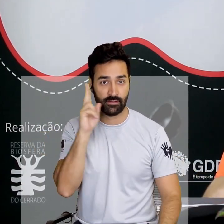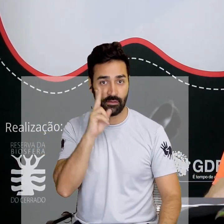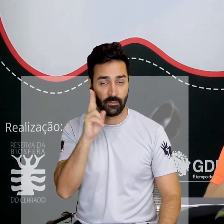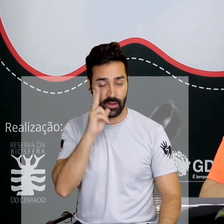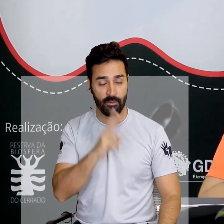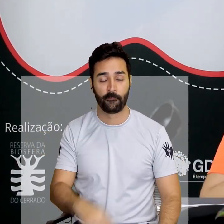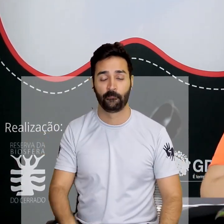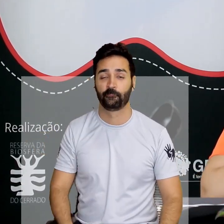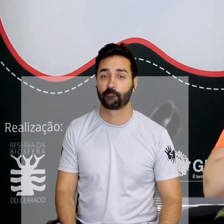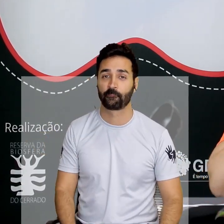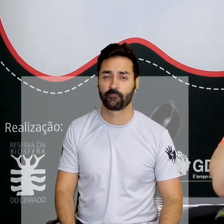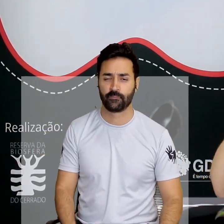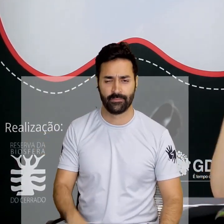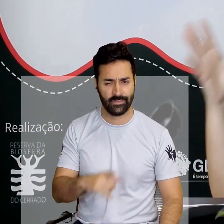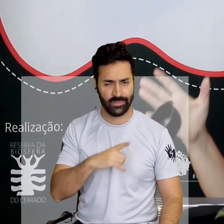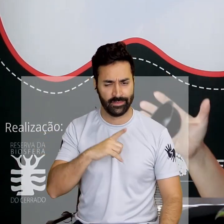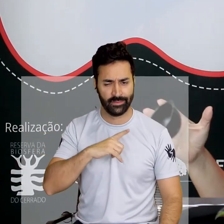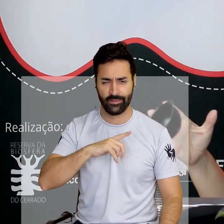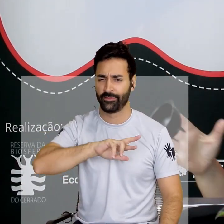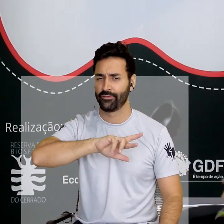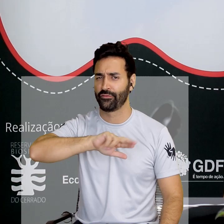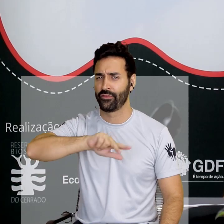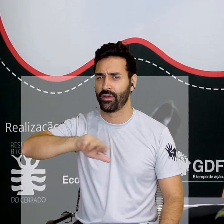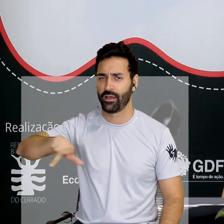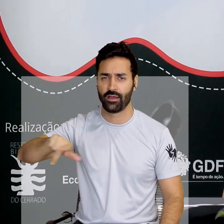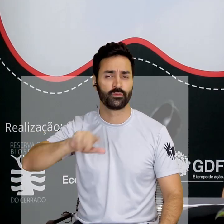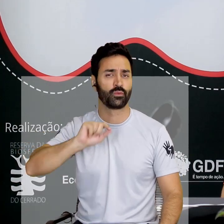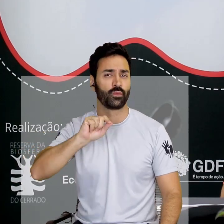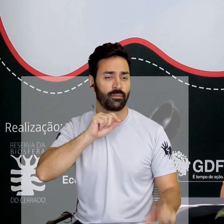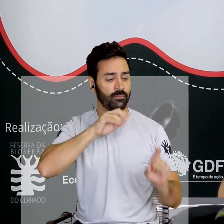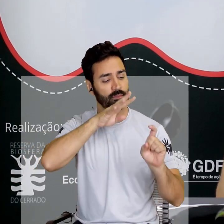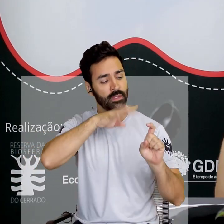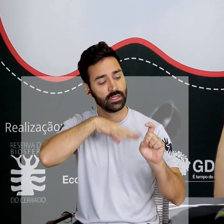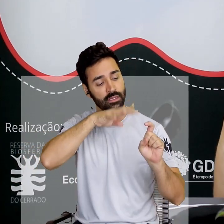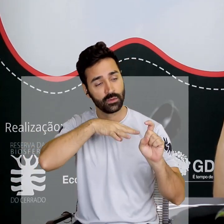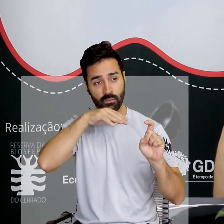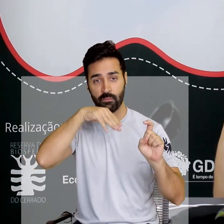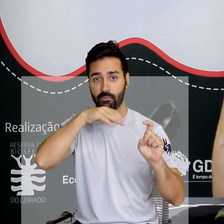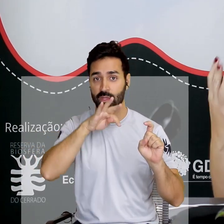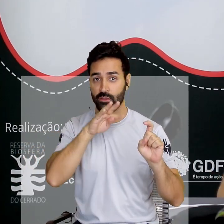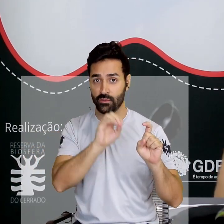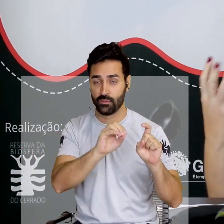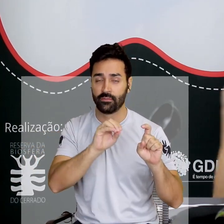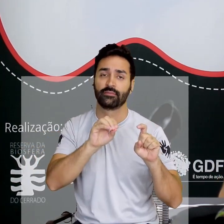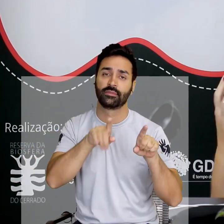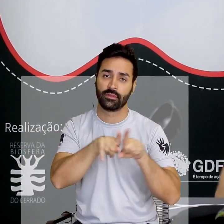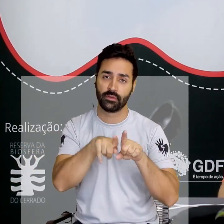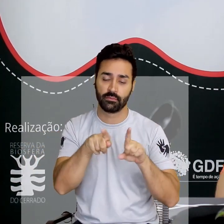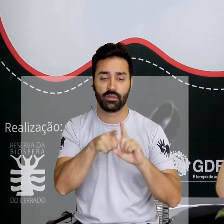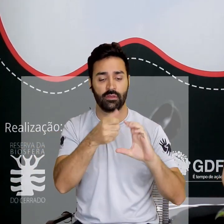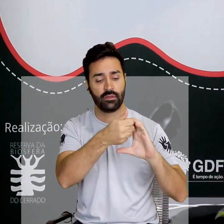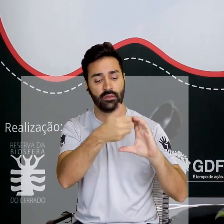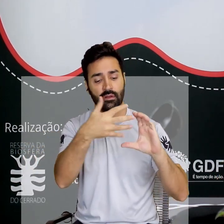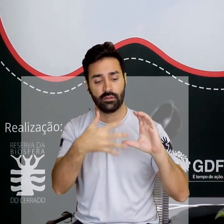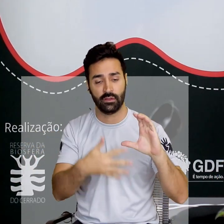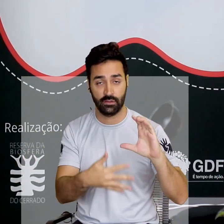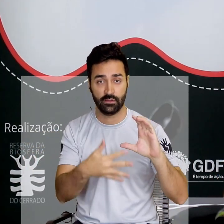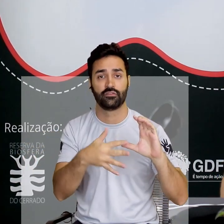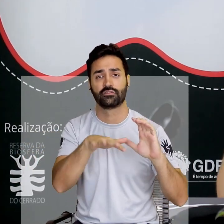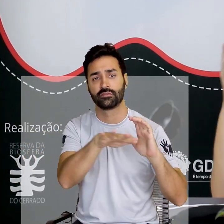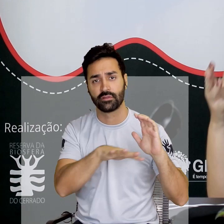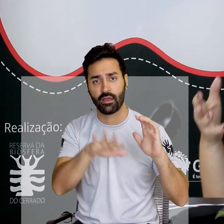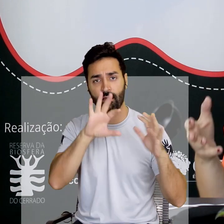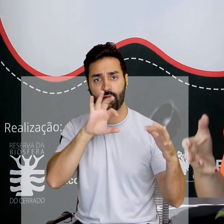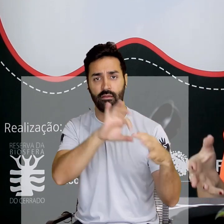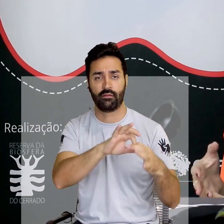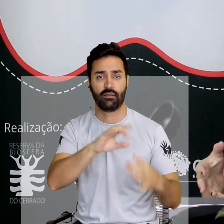trabalhou diversos mitos, diversos aspectos relacionados à surdez